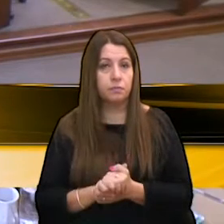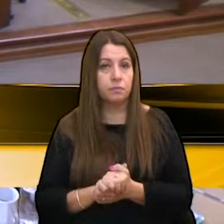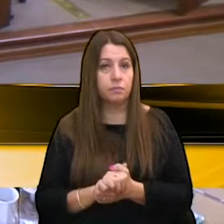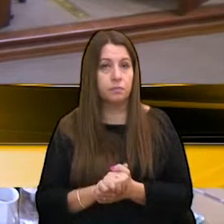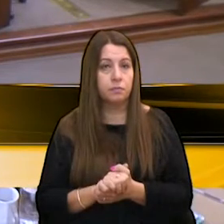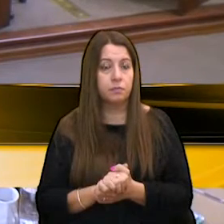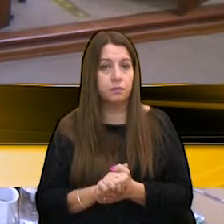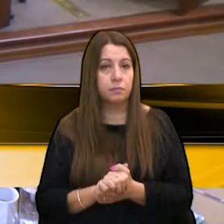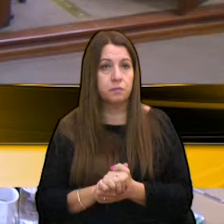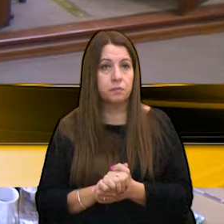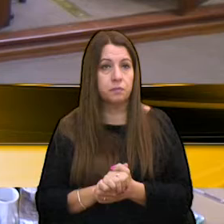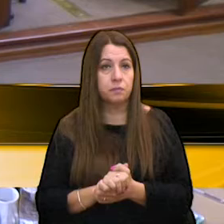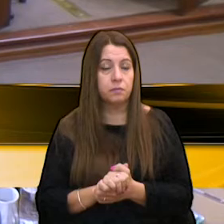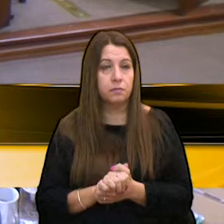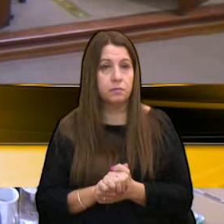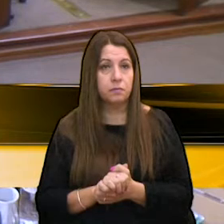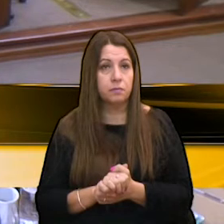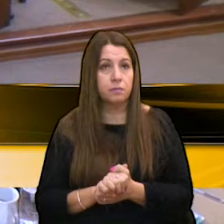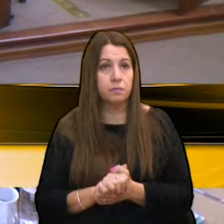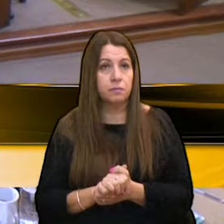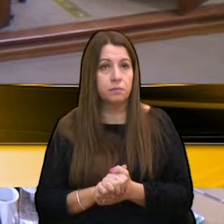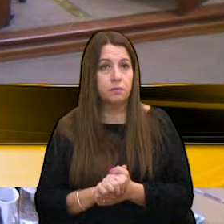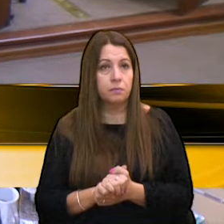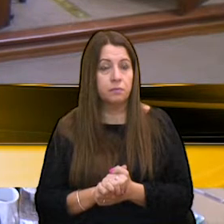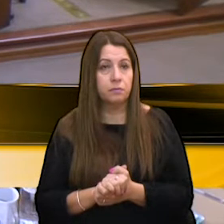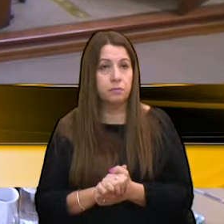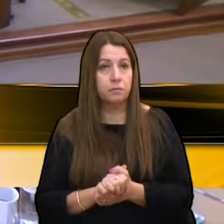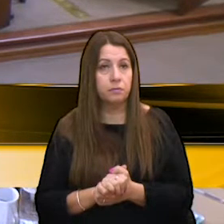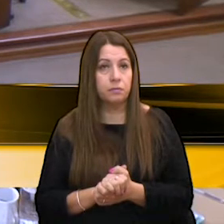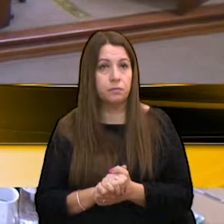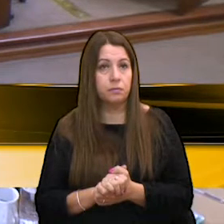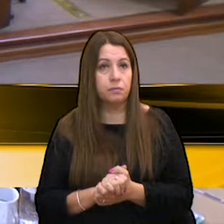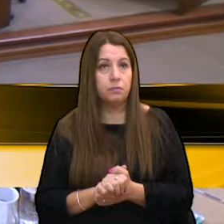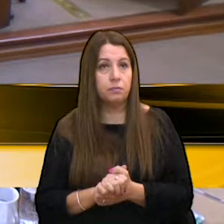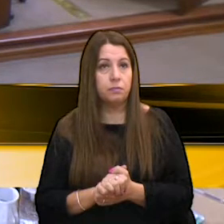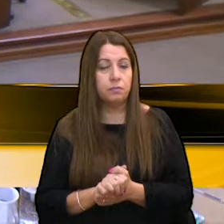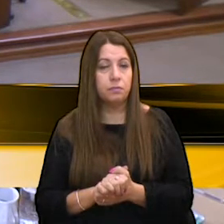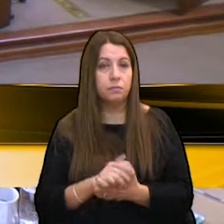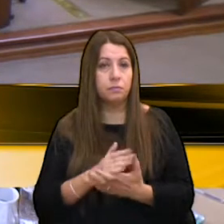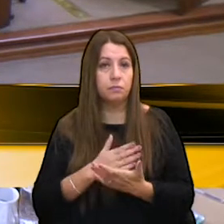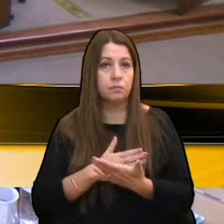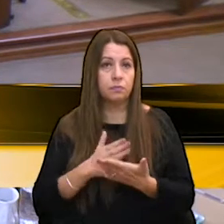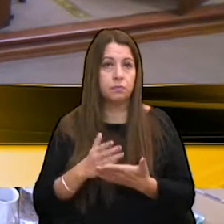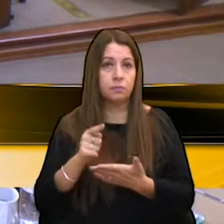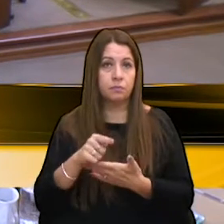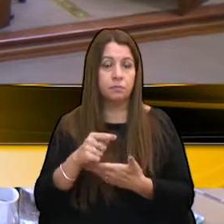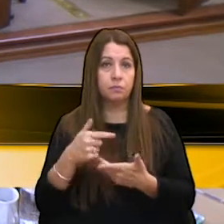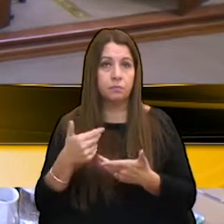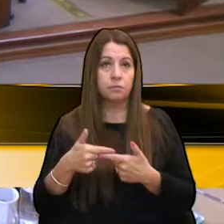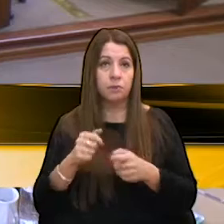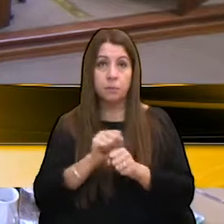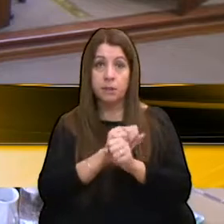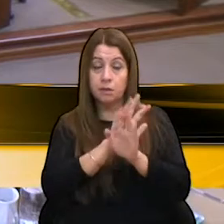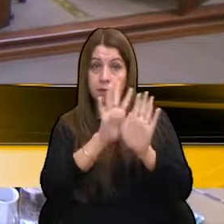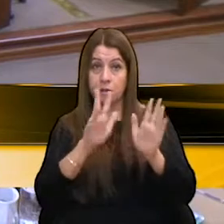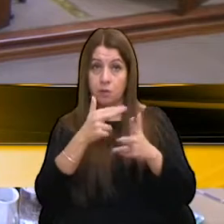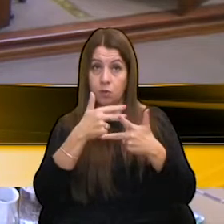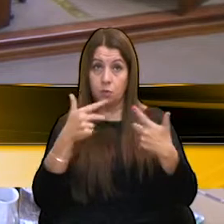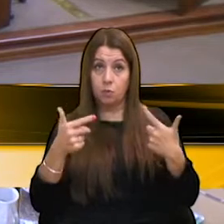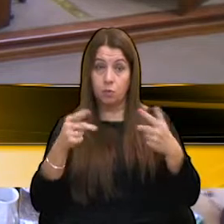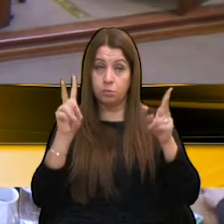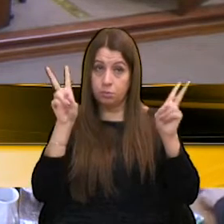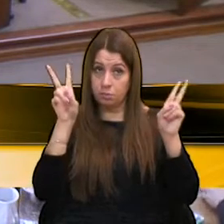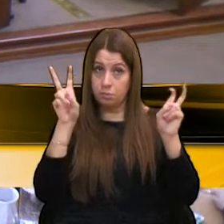vereador. Senhor Tomé, senhor parte primeiro. Depois. A princípio, assim, é até para esclarecer alguns